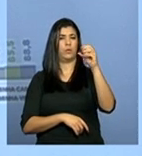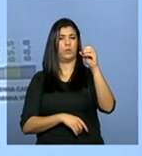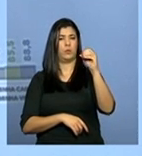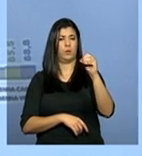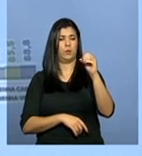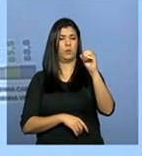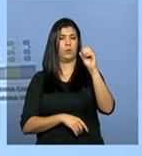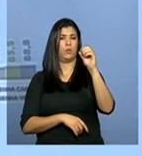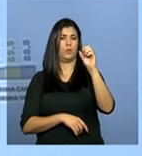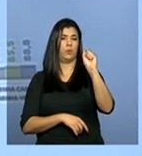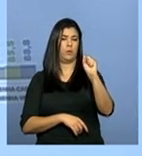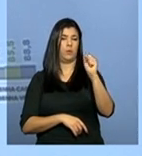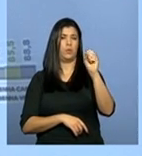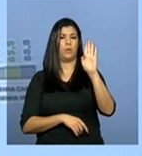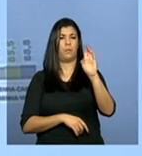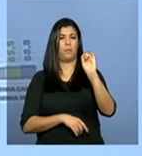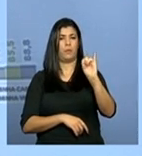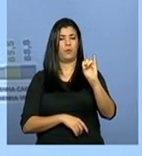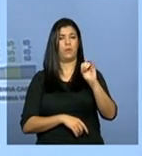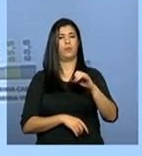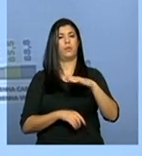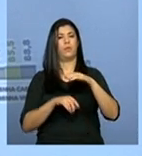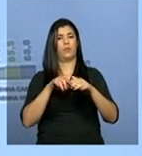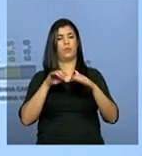quase 280 bilhões é das estatais,